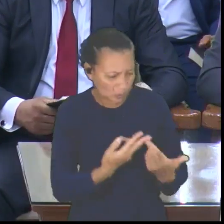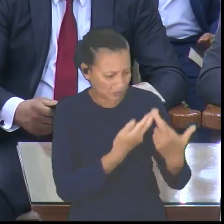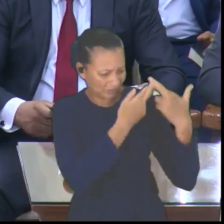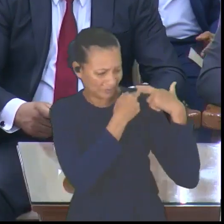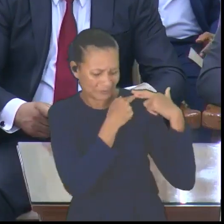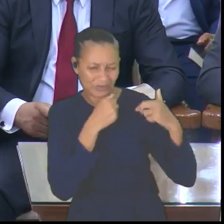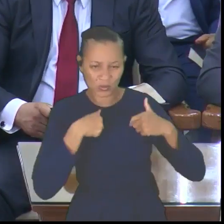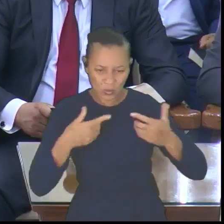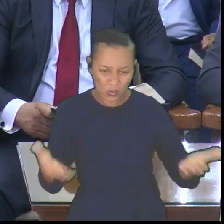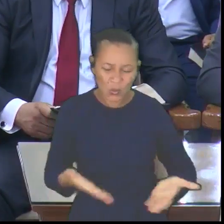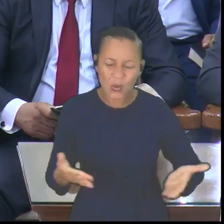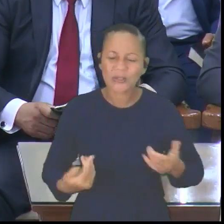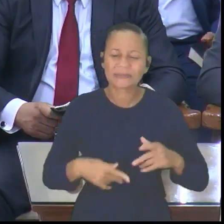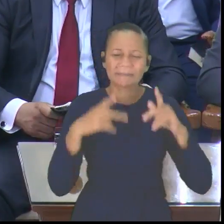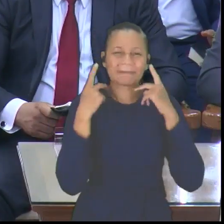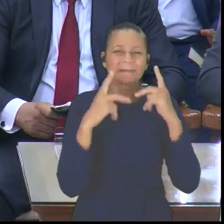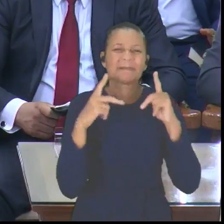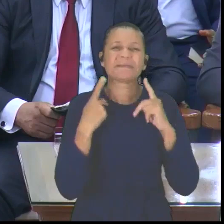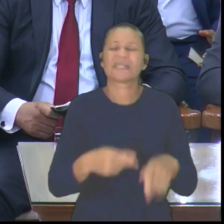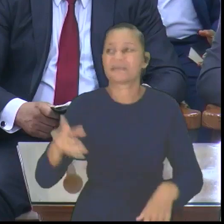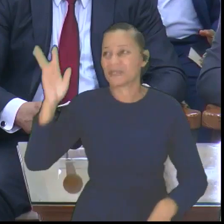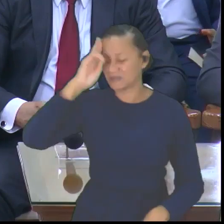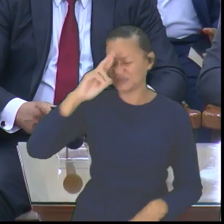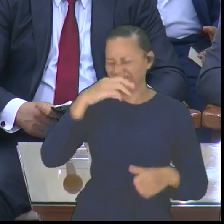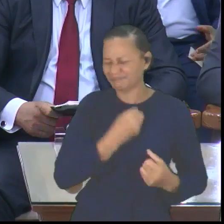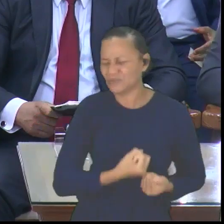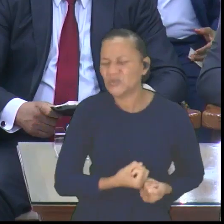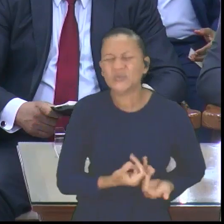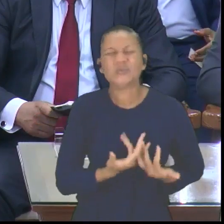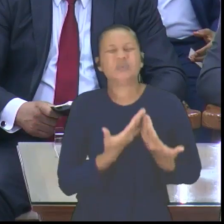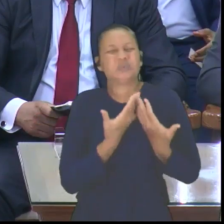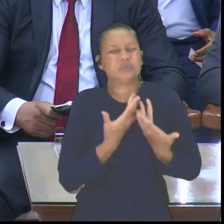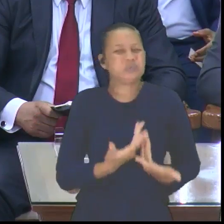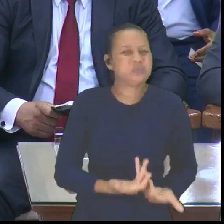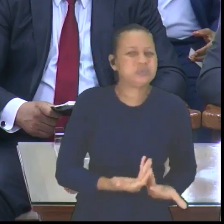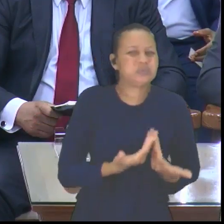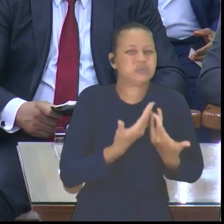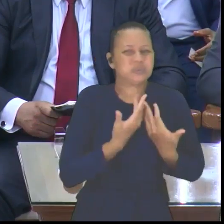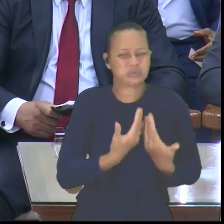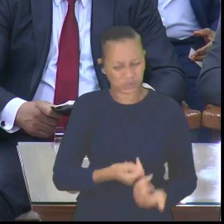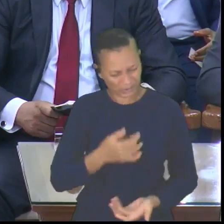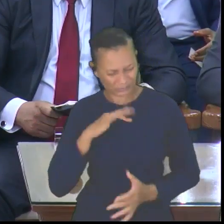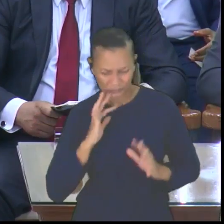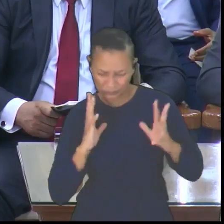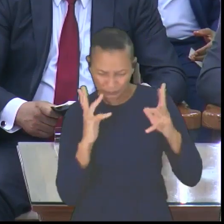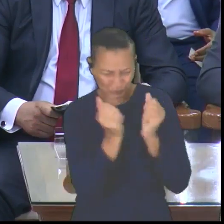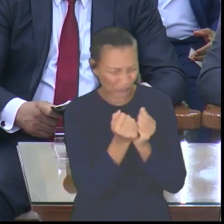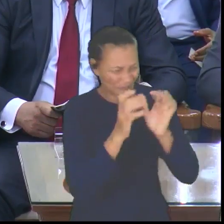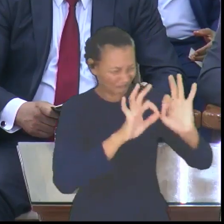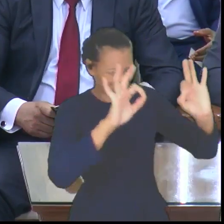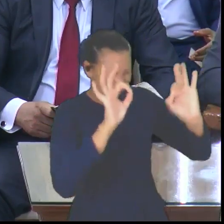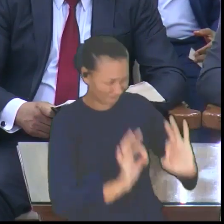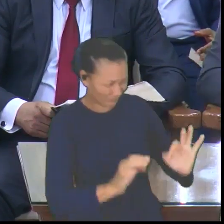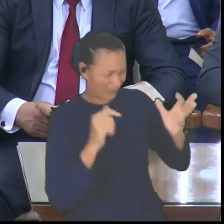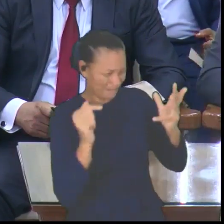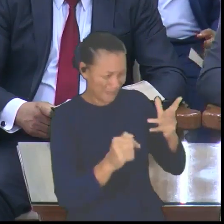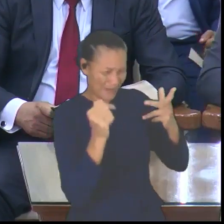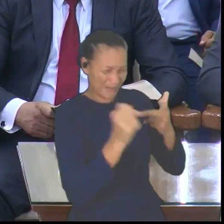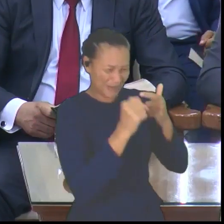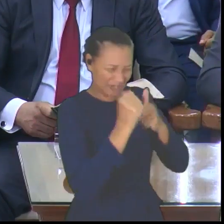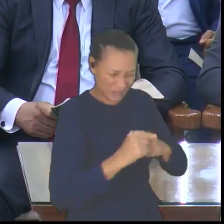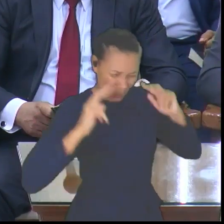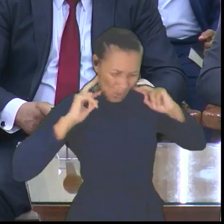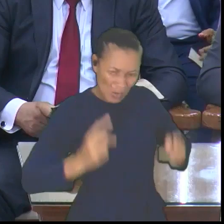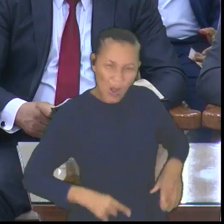esta palavra, mas Deus fez arder esta mensagem. Todos os planos humanos contra a sua